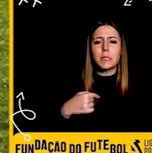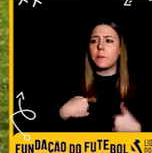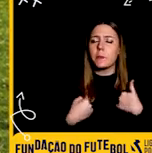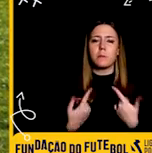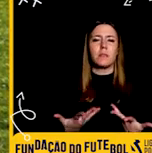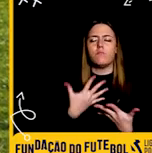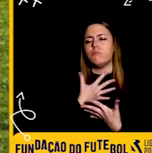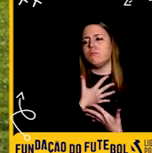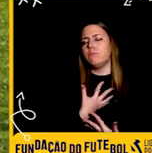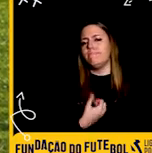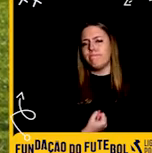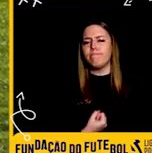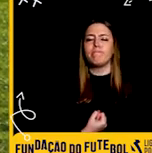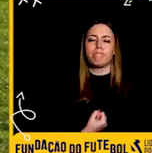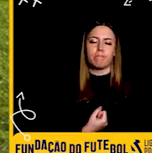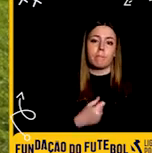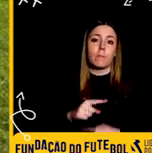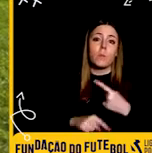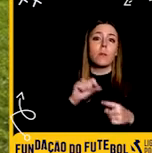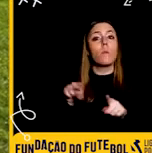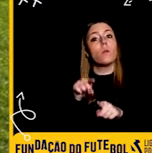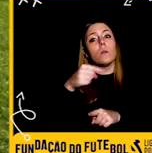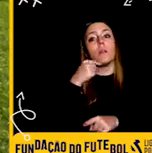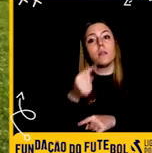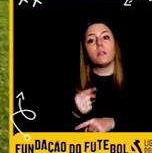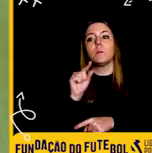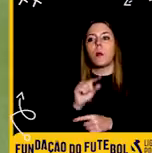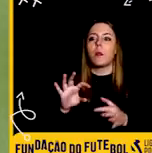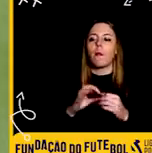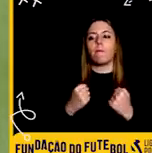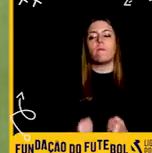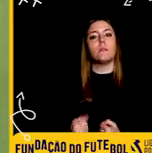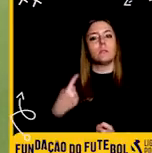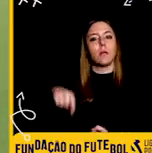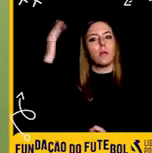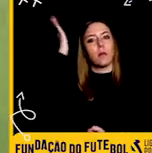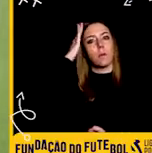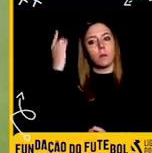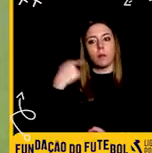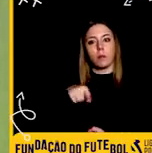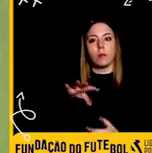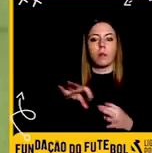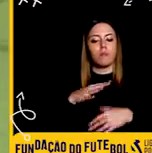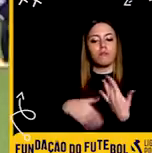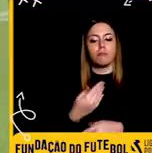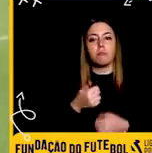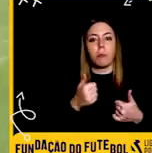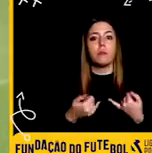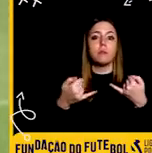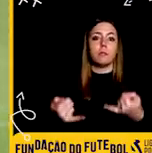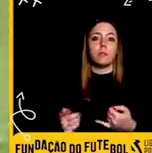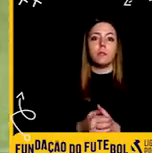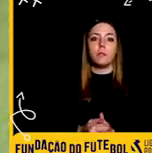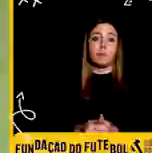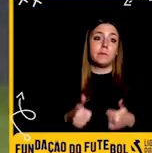mim, foi uma frustração grande. Né? Pá, e depois é o que falas, é um bocadinho ter essa resiliência e essa capacidade de responder no momento a